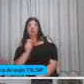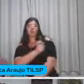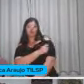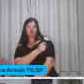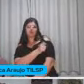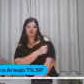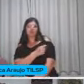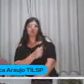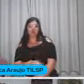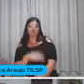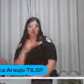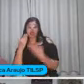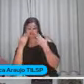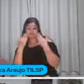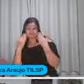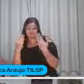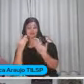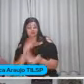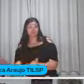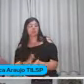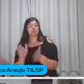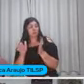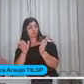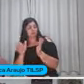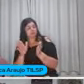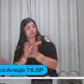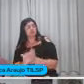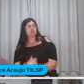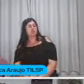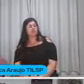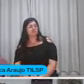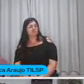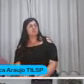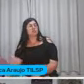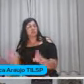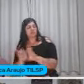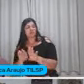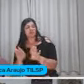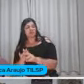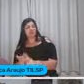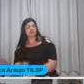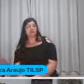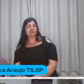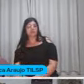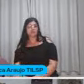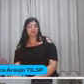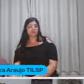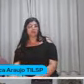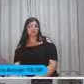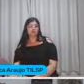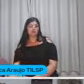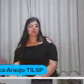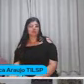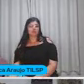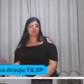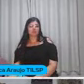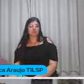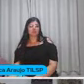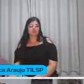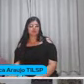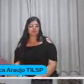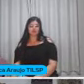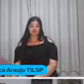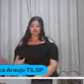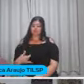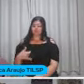tome a frente Claro, com a sua mediação Também exige que você tire um pouco Dessa vaidade acadêmica Dessa coisa